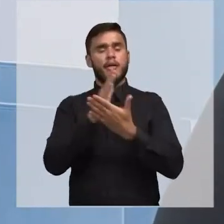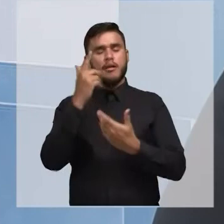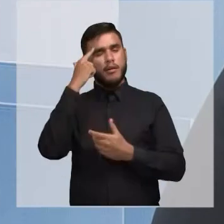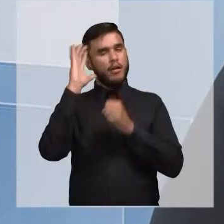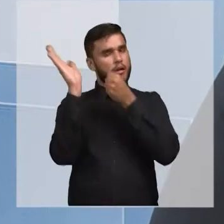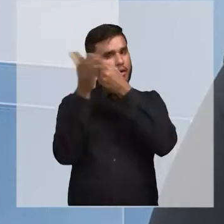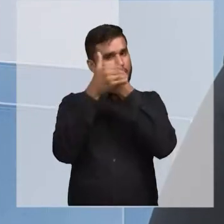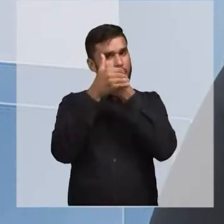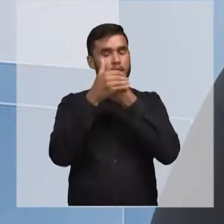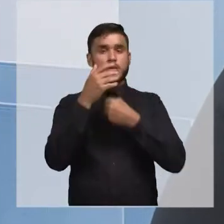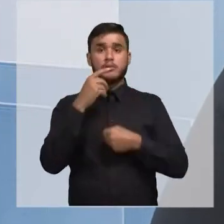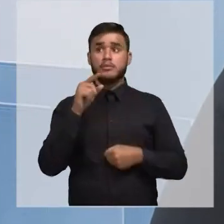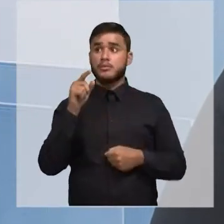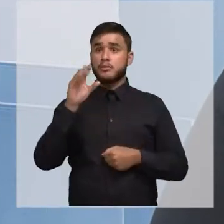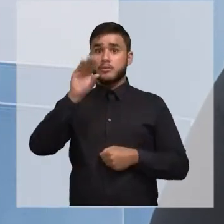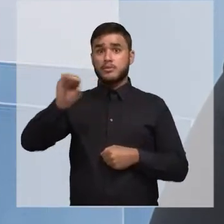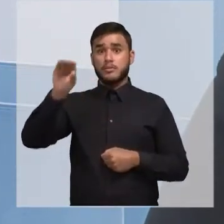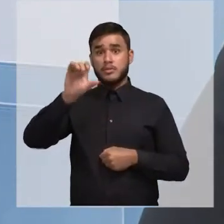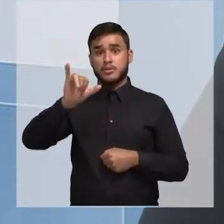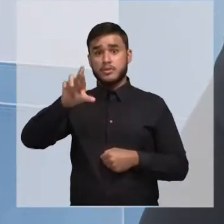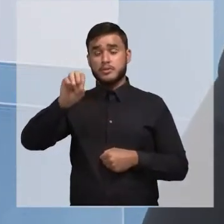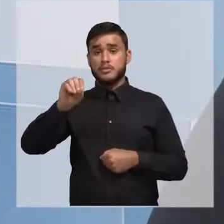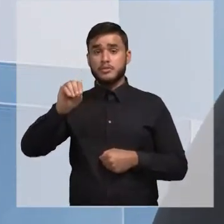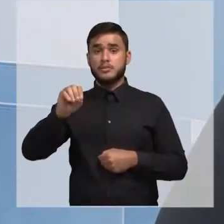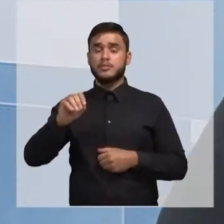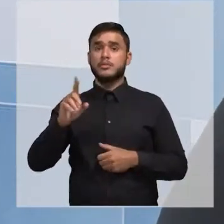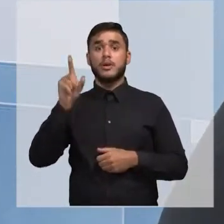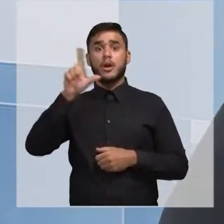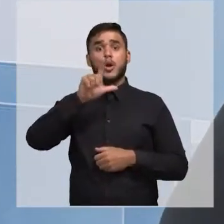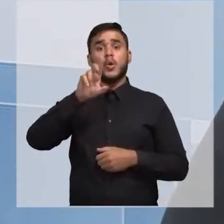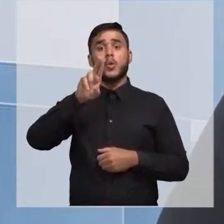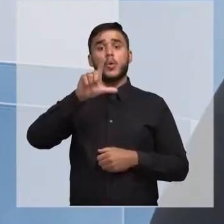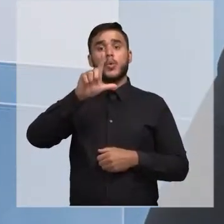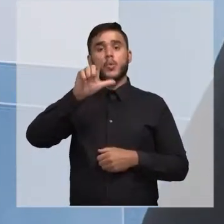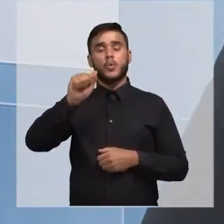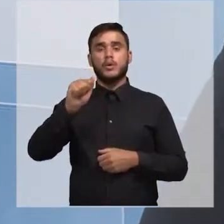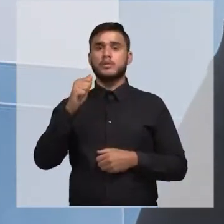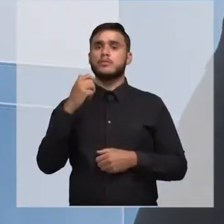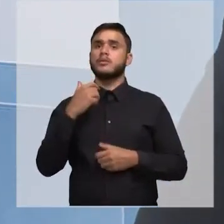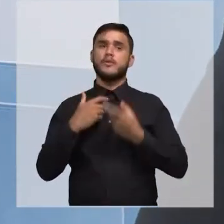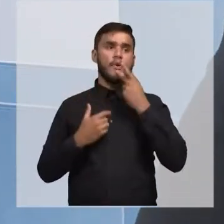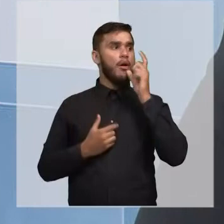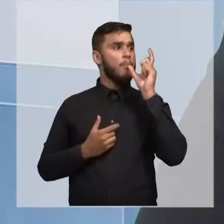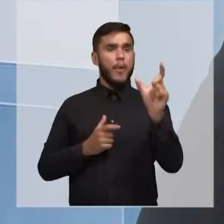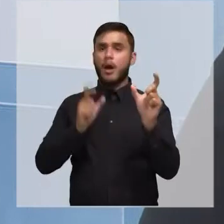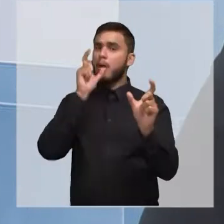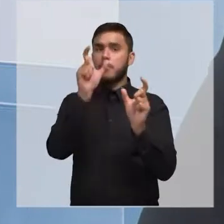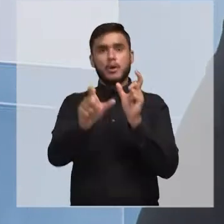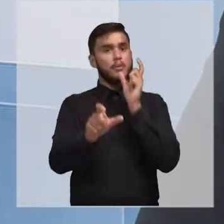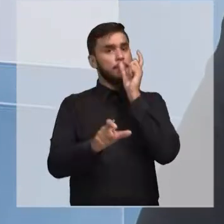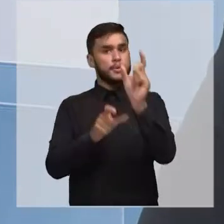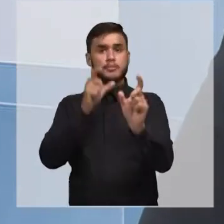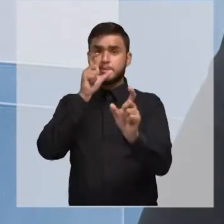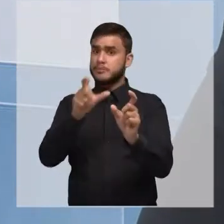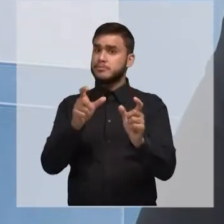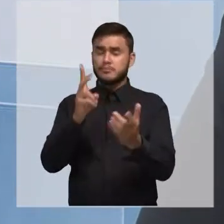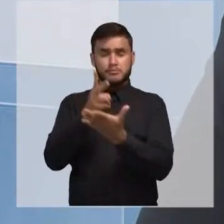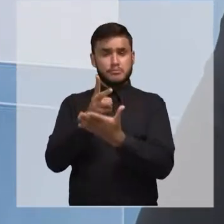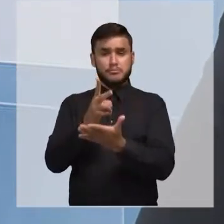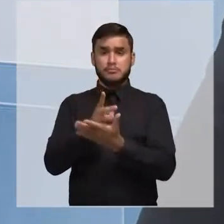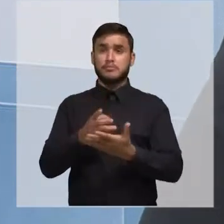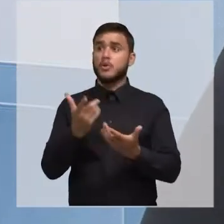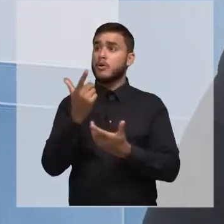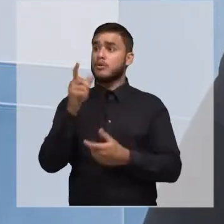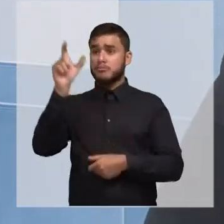né? O presidente Lula falava esse palavrão o dia todo. Quem conhece o Lula sabe o que eu estou falando, né? E muitos outros governantes. Ele,